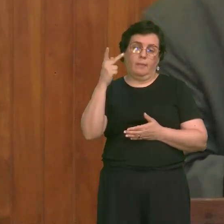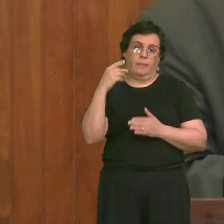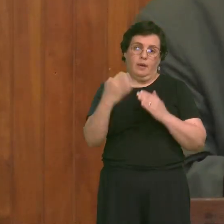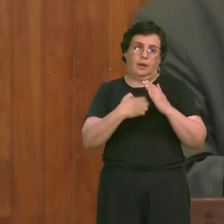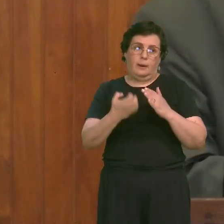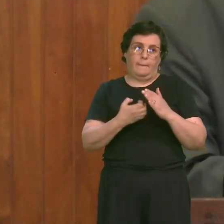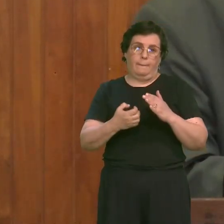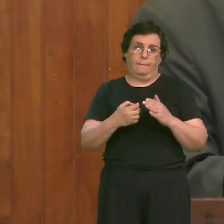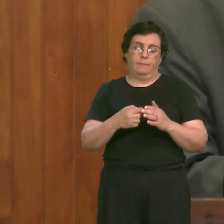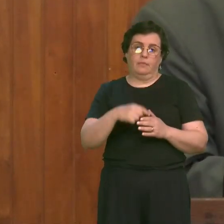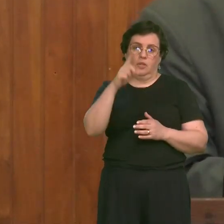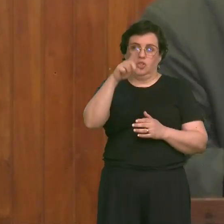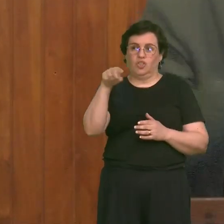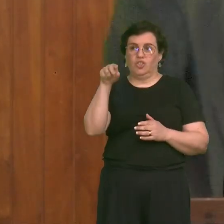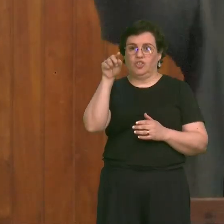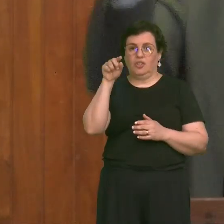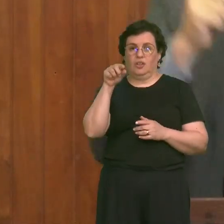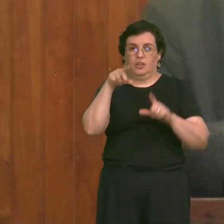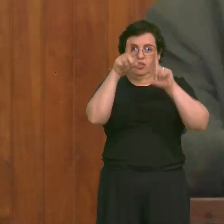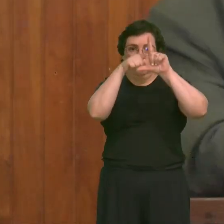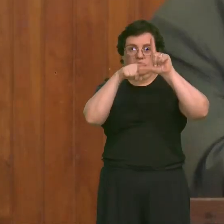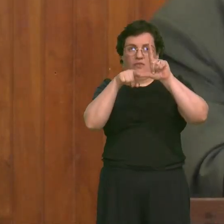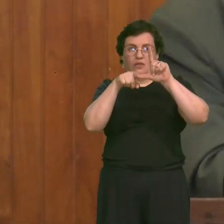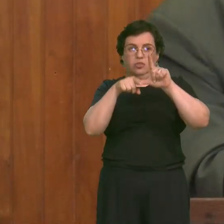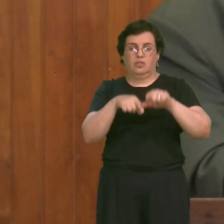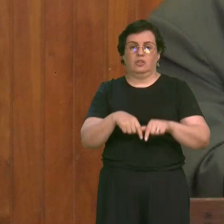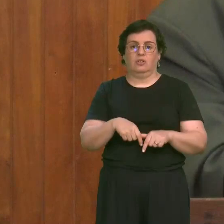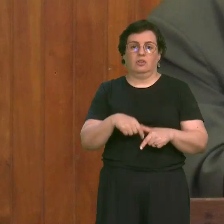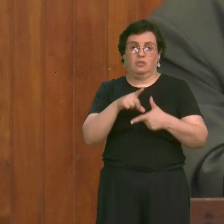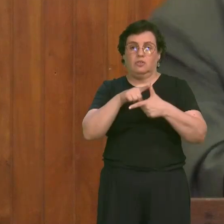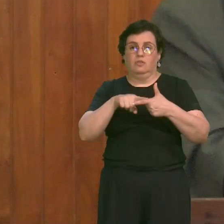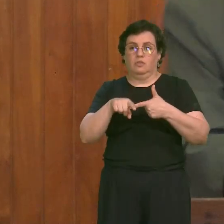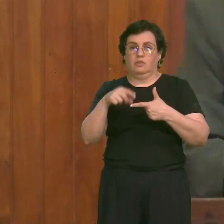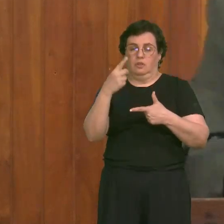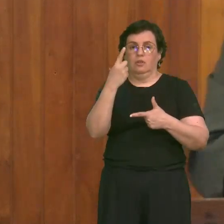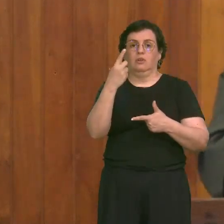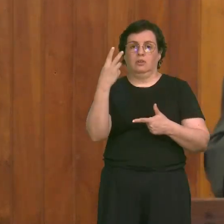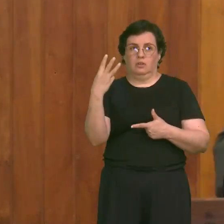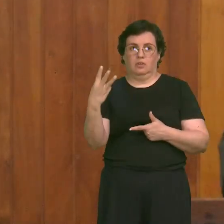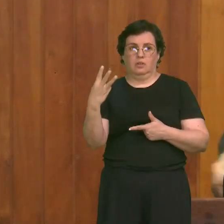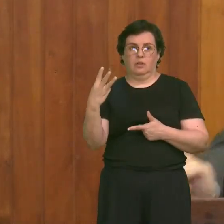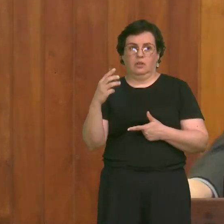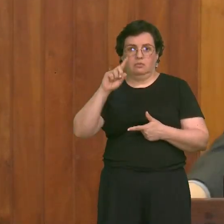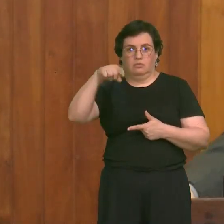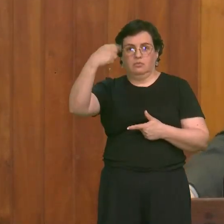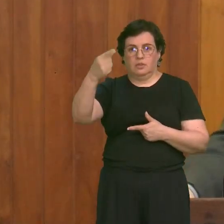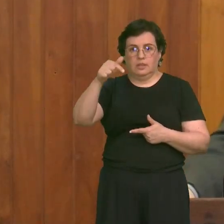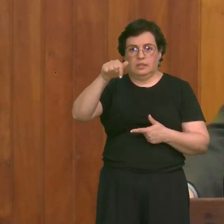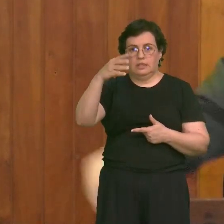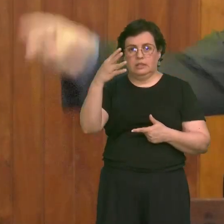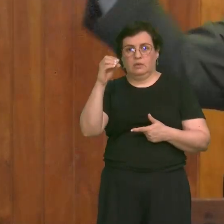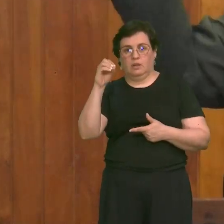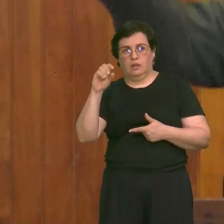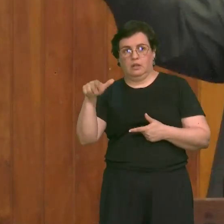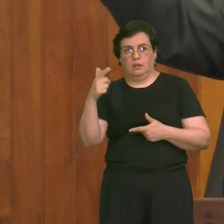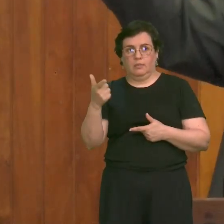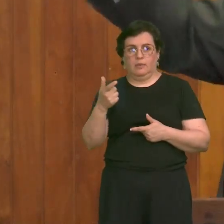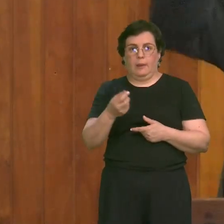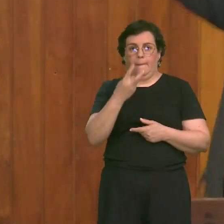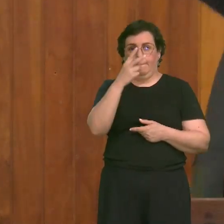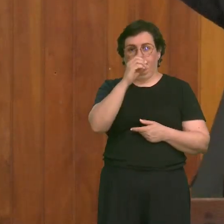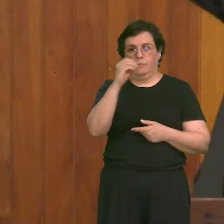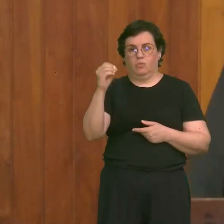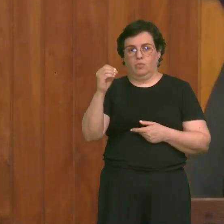impositivos e dividido por três vereadores no ano que vem nós vamos passar de 250 para 740 mil será